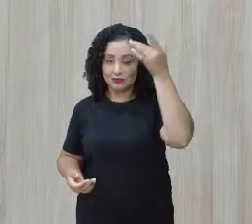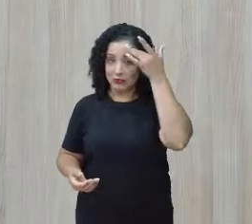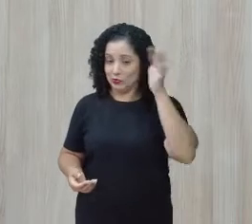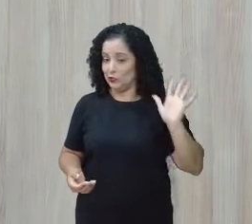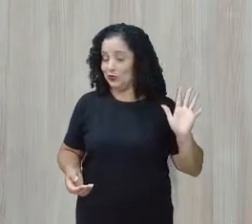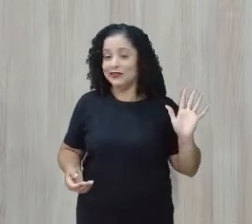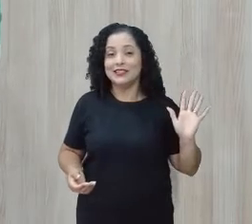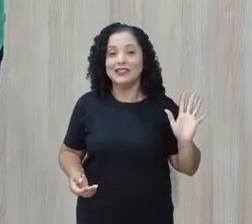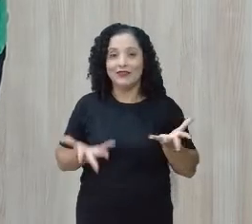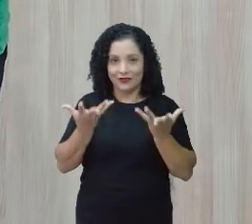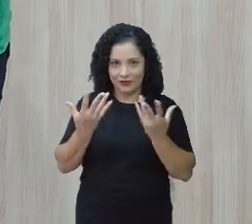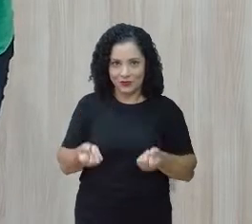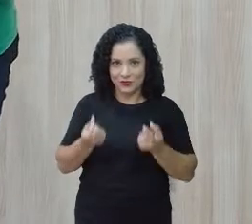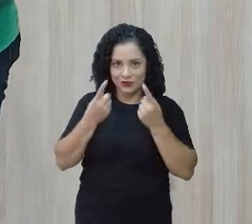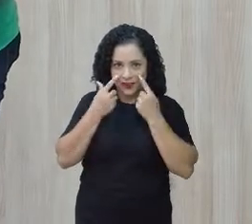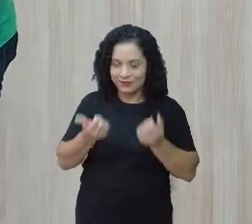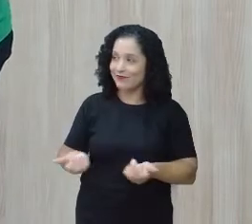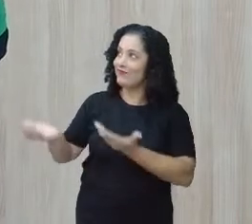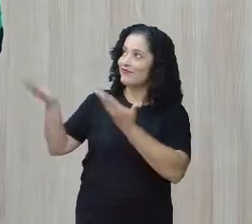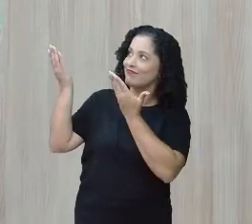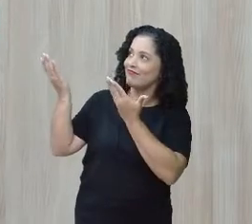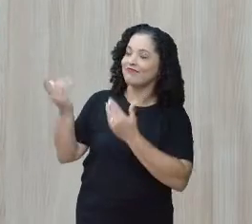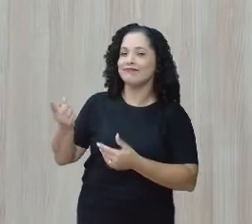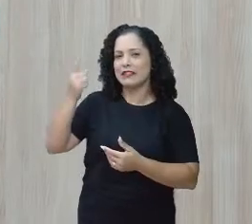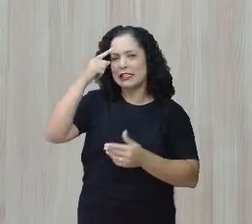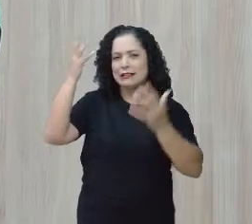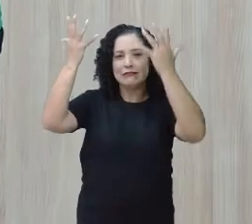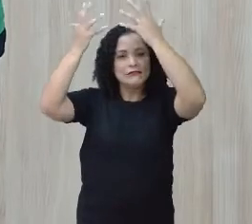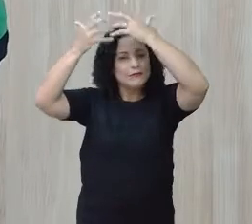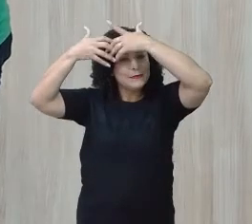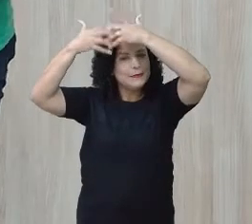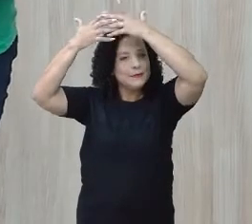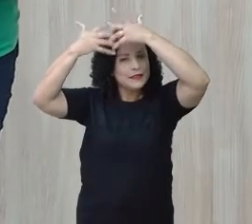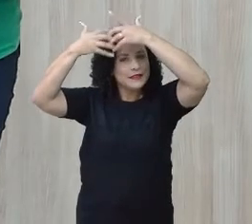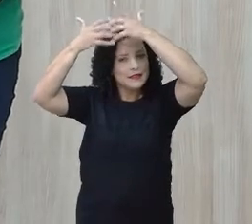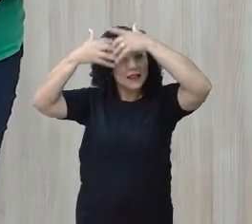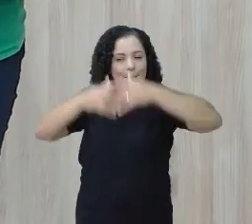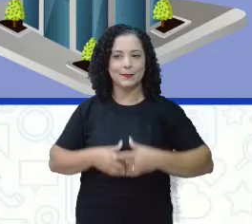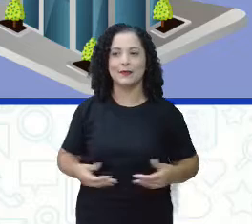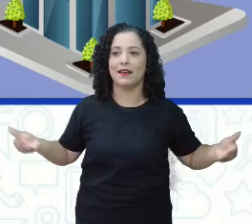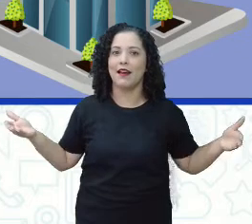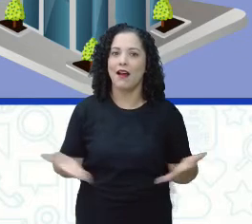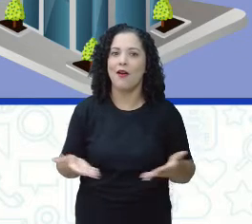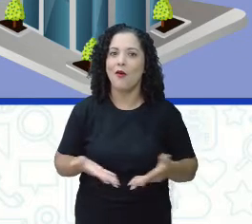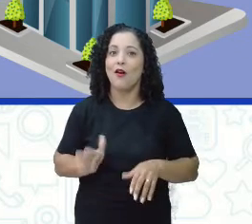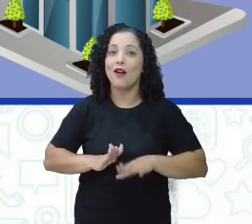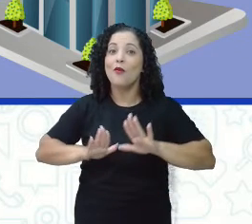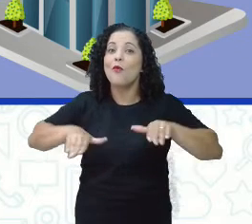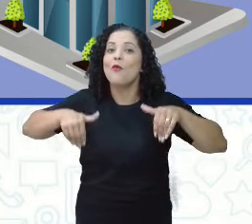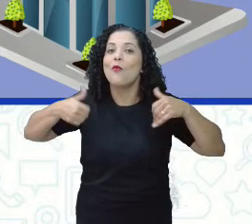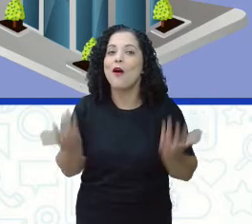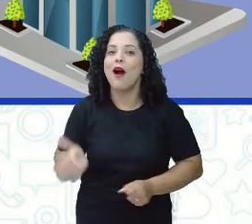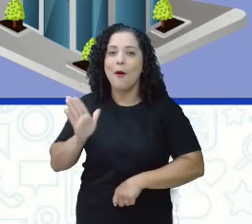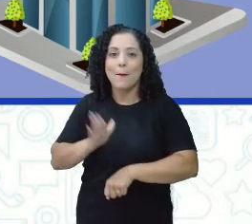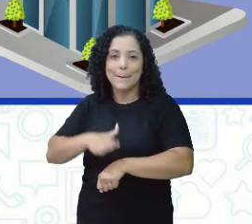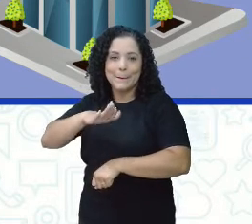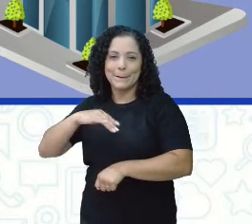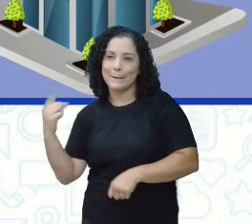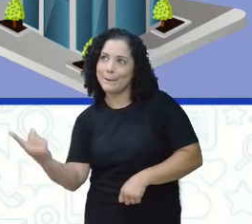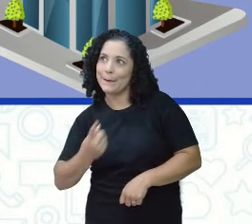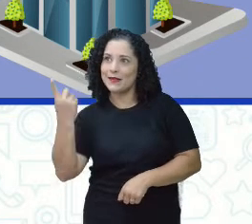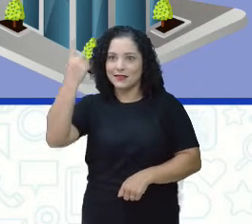sei. Vamos estar aí começando a pensar aí nessas respostas. E agora? Quem é o mais alto?